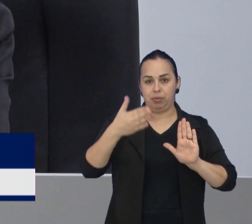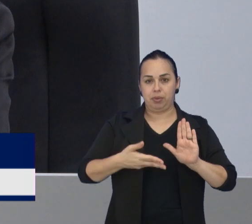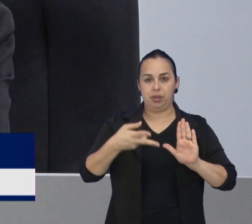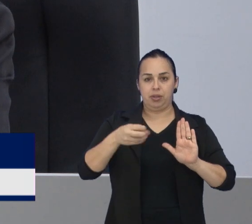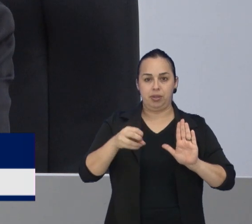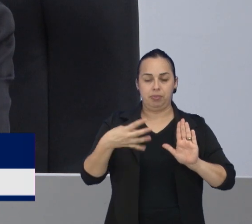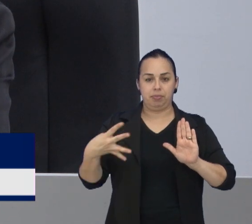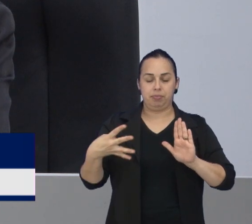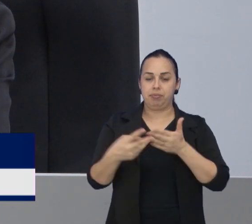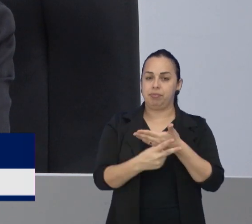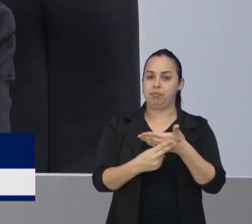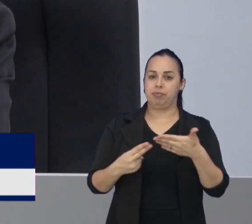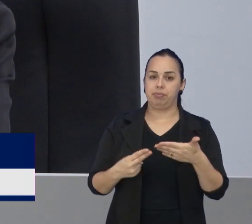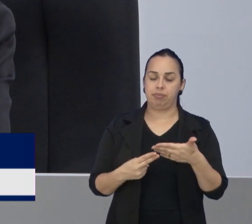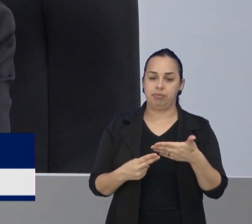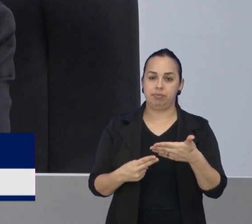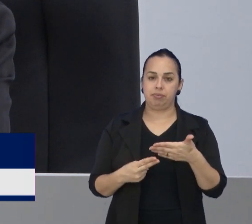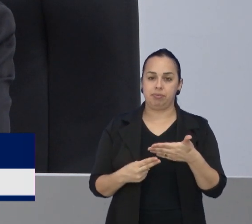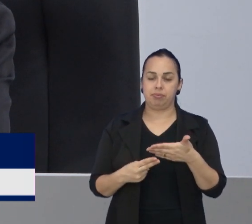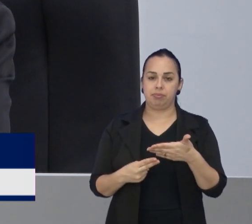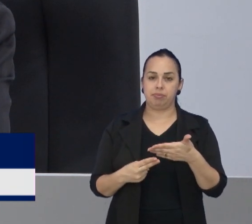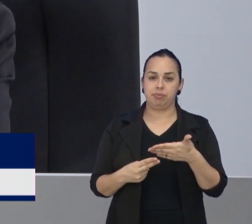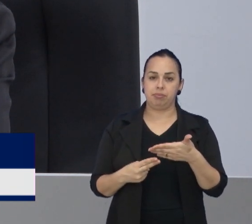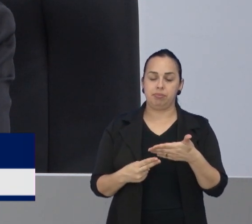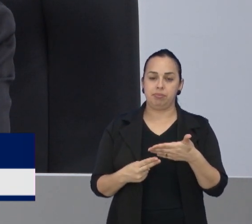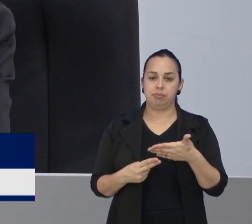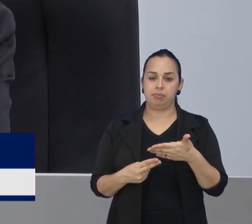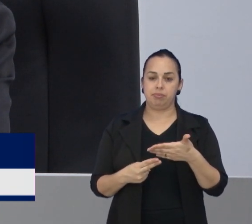169/2024. Autoria: